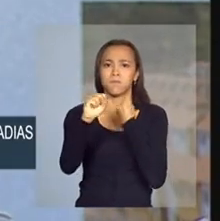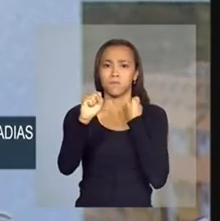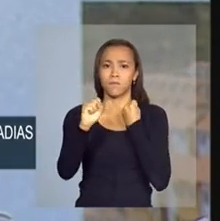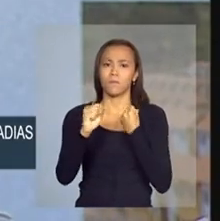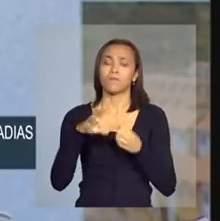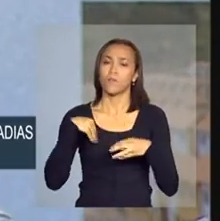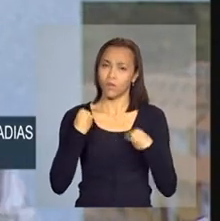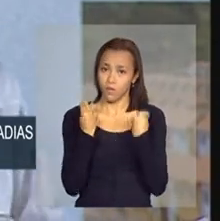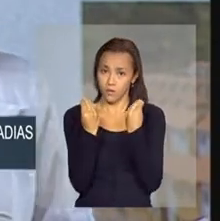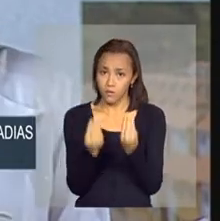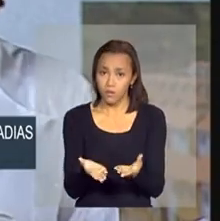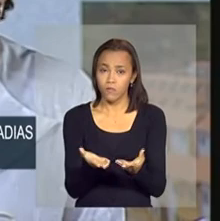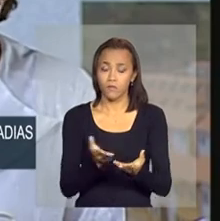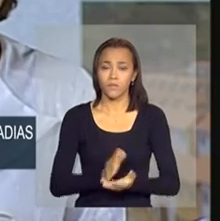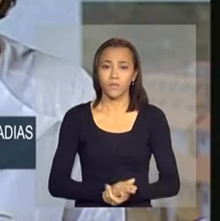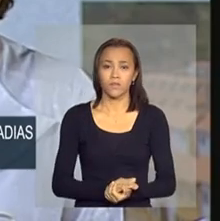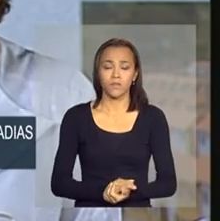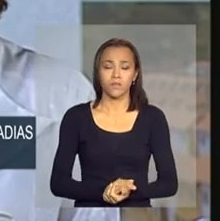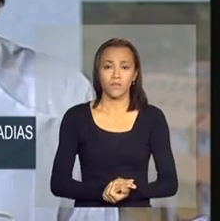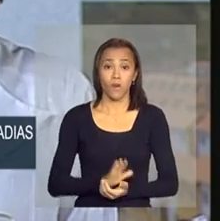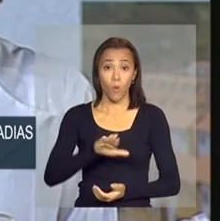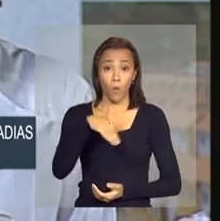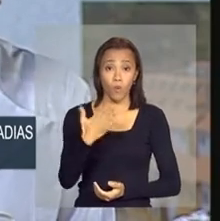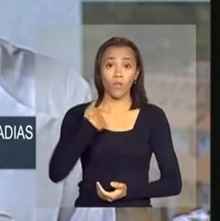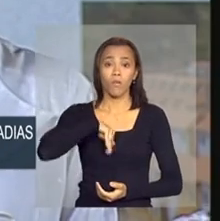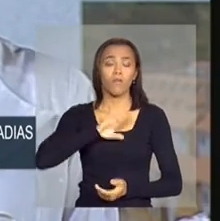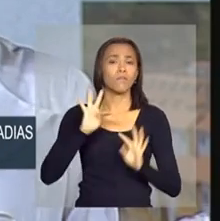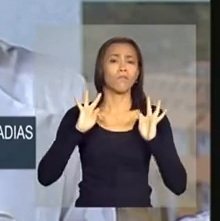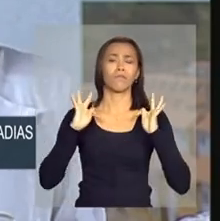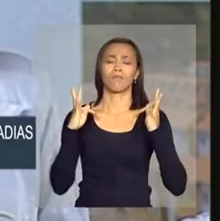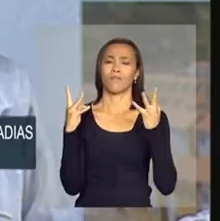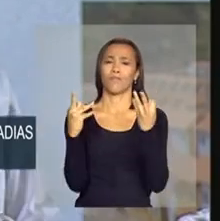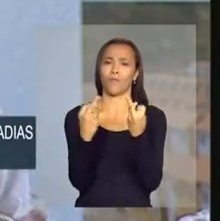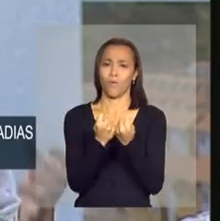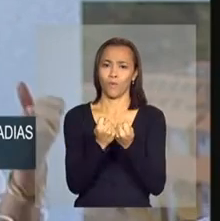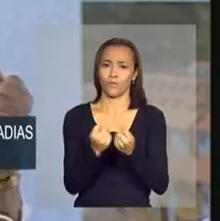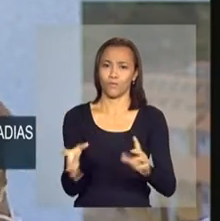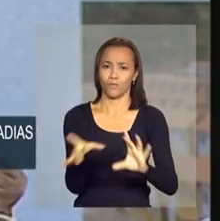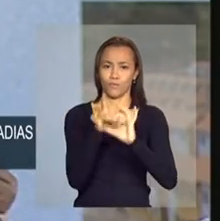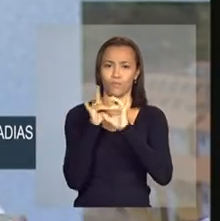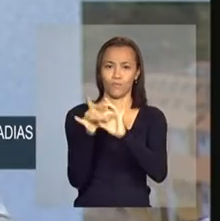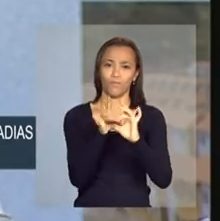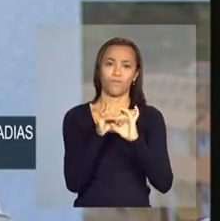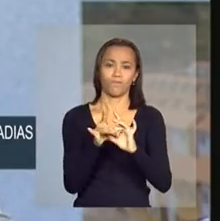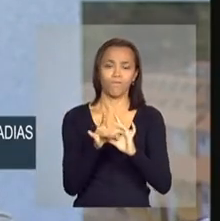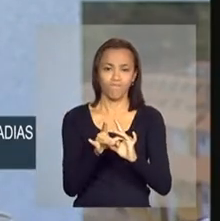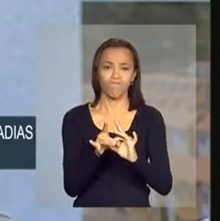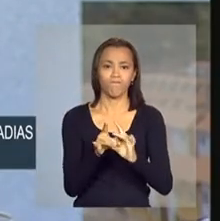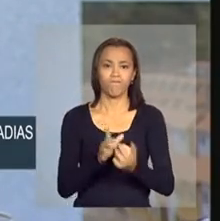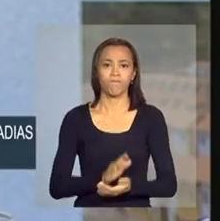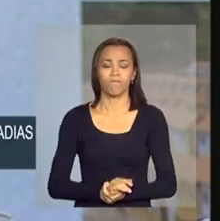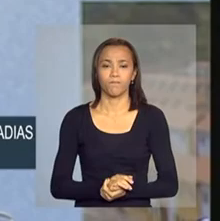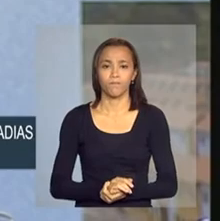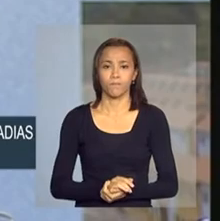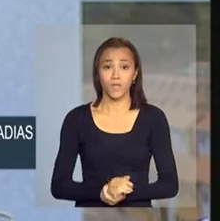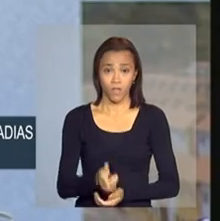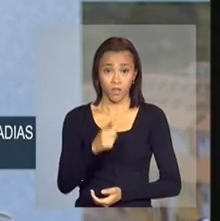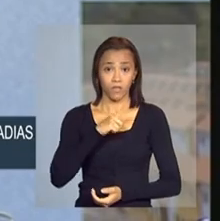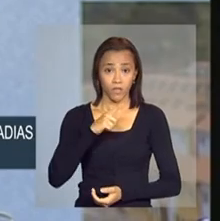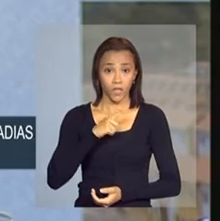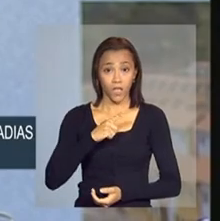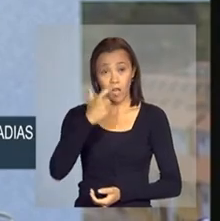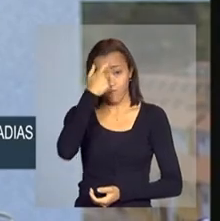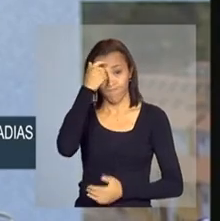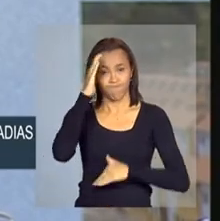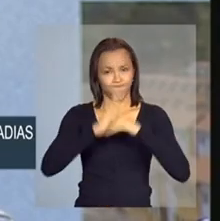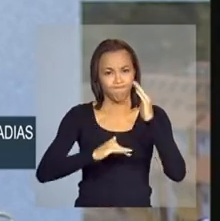ele e quando nós todos juntos Se tivermos a capacidade